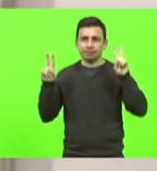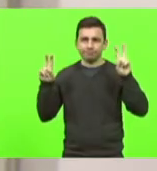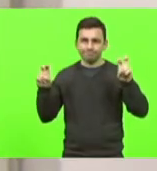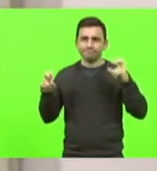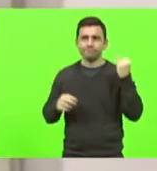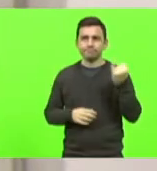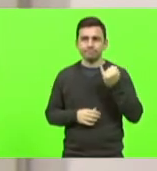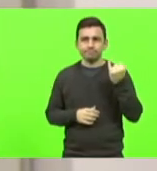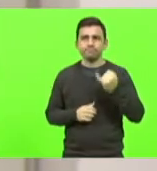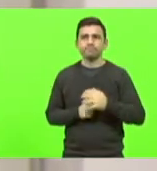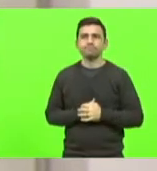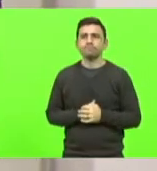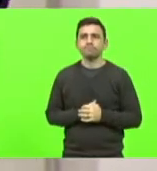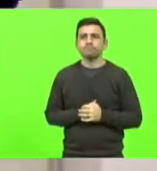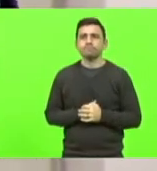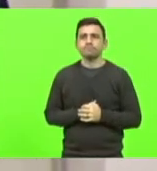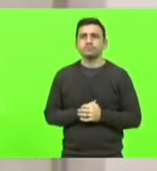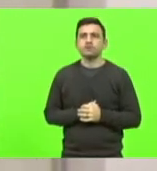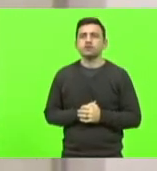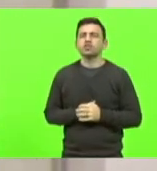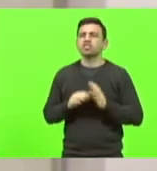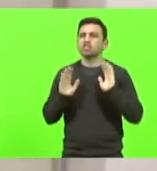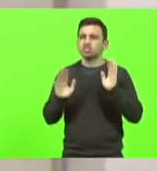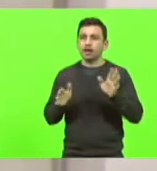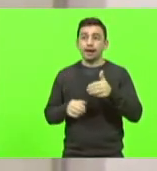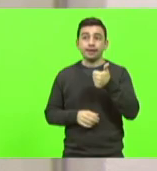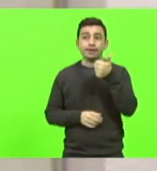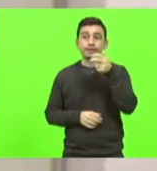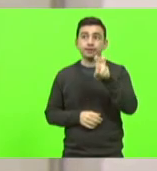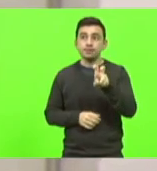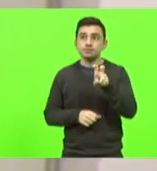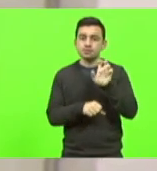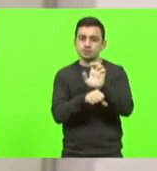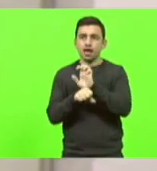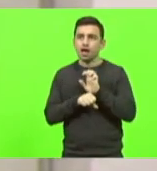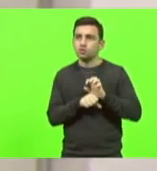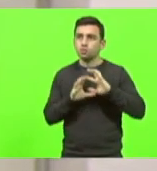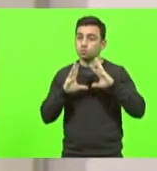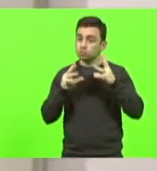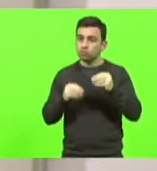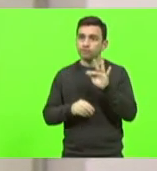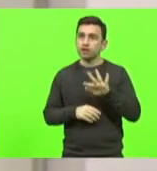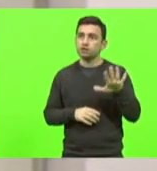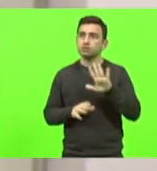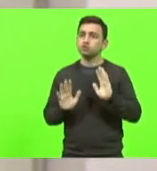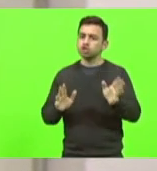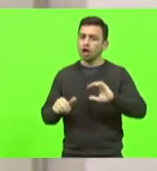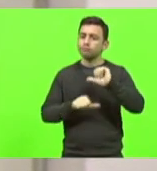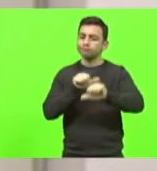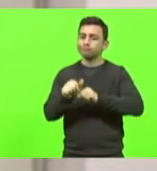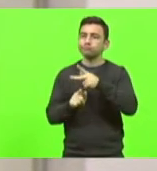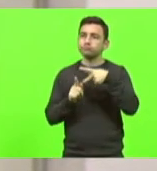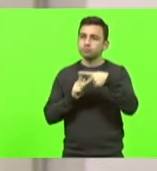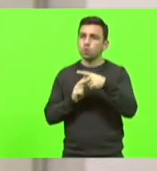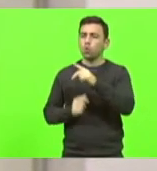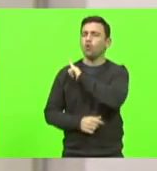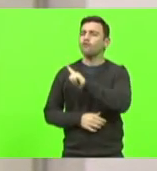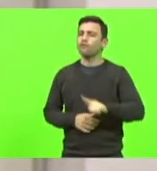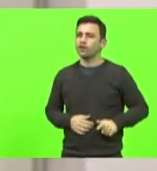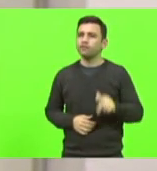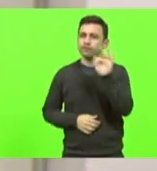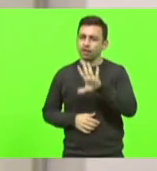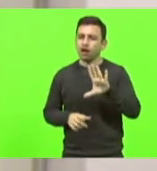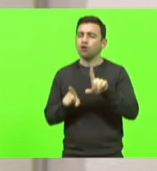que já passou por 15 Estados da Federação já fizeram a reforma o próprio Governo Federal